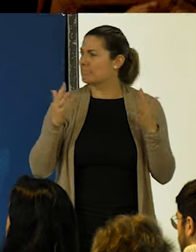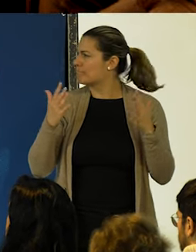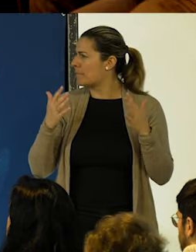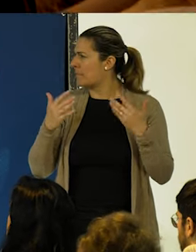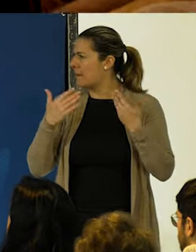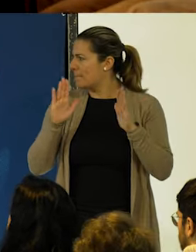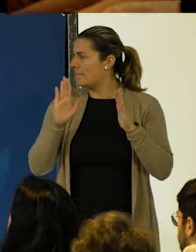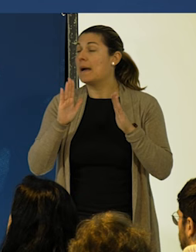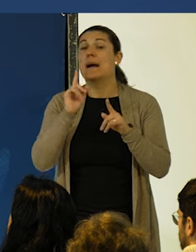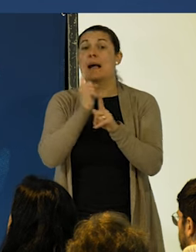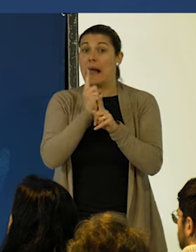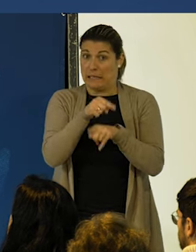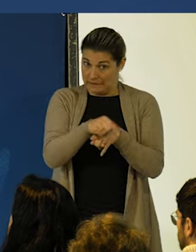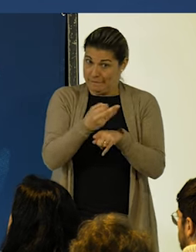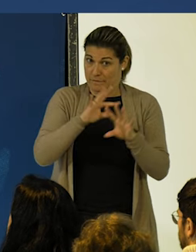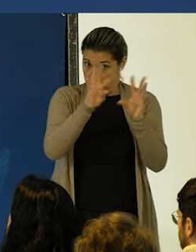mesmo antes disso,